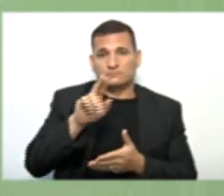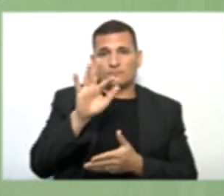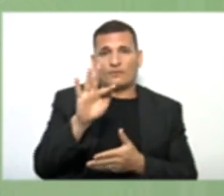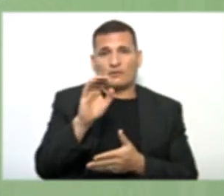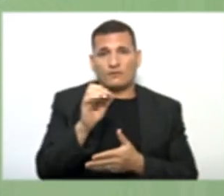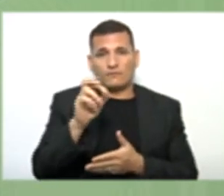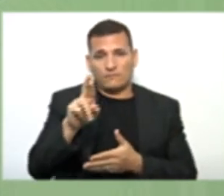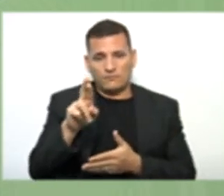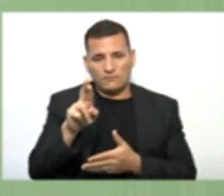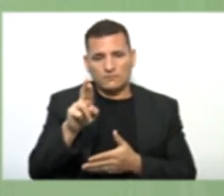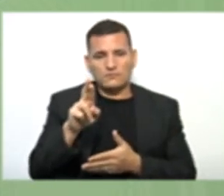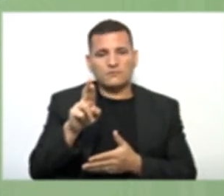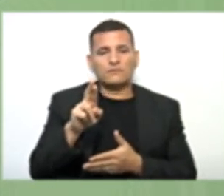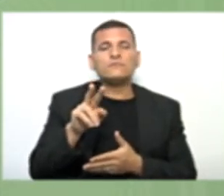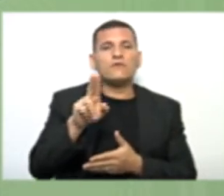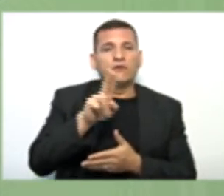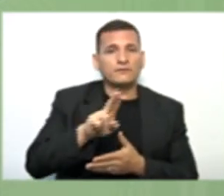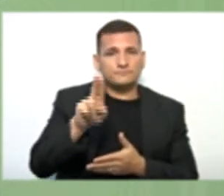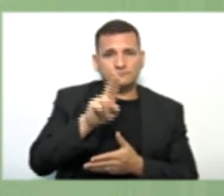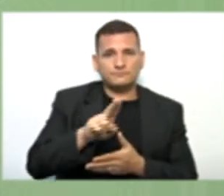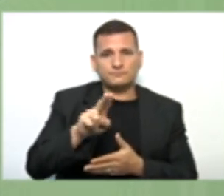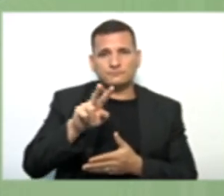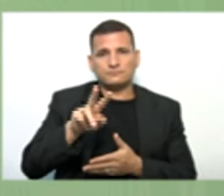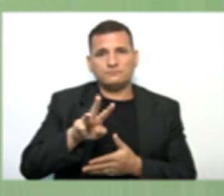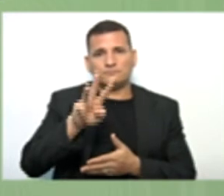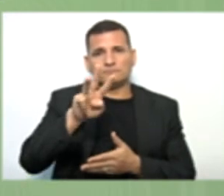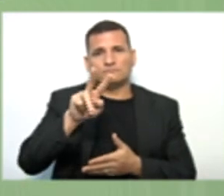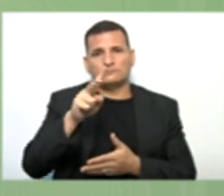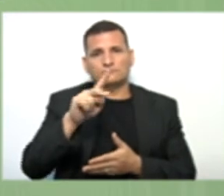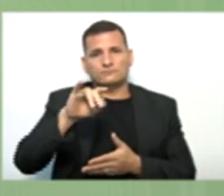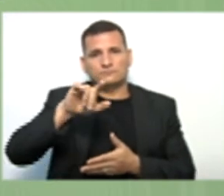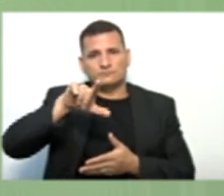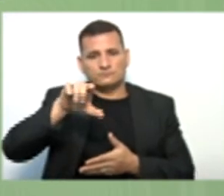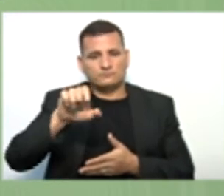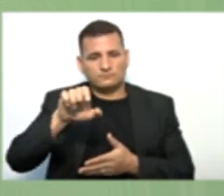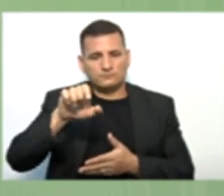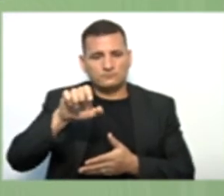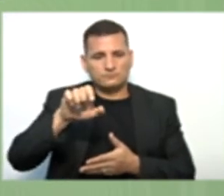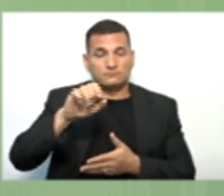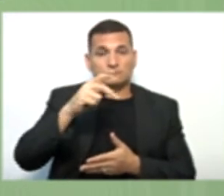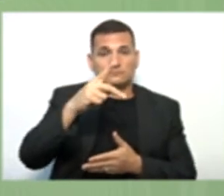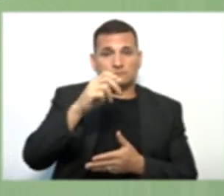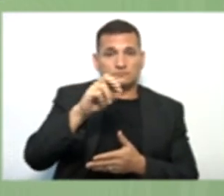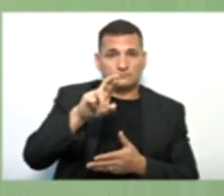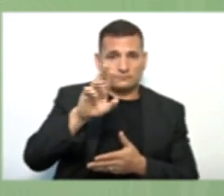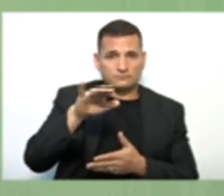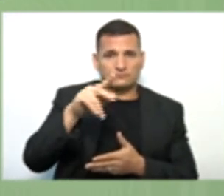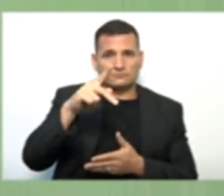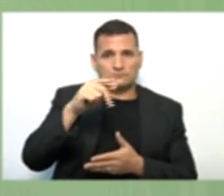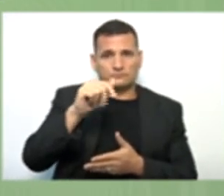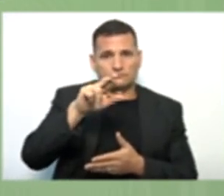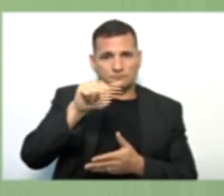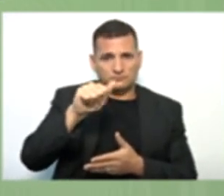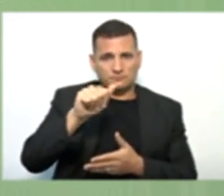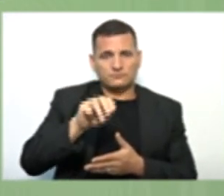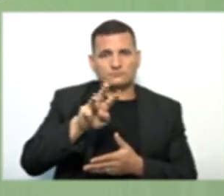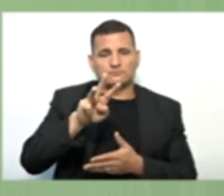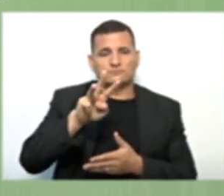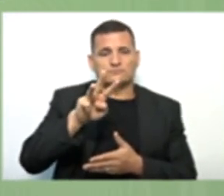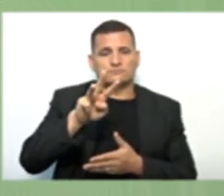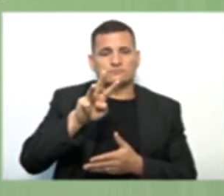tá? Utilizar o laço while, tá bom? For é para, while é enquanto, tá